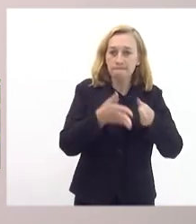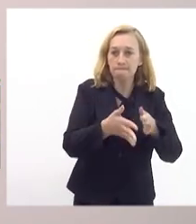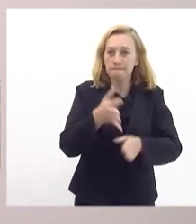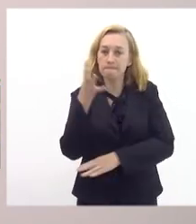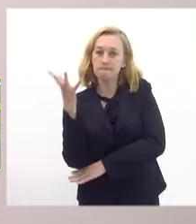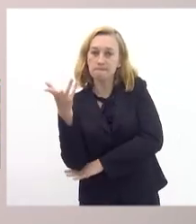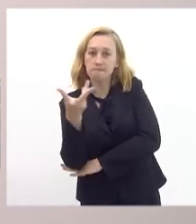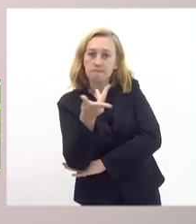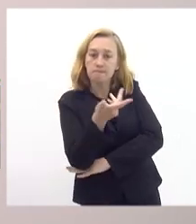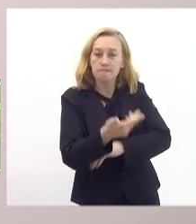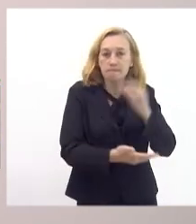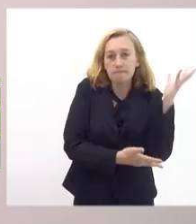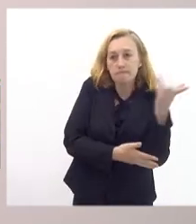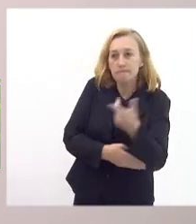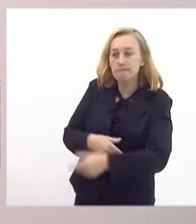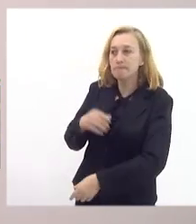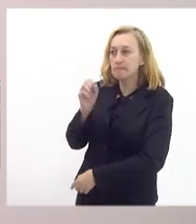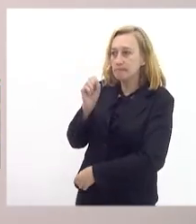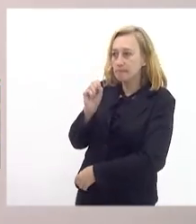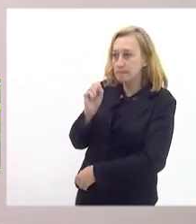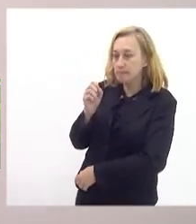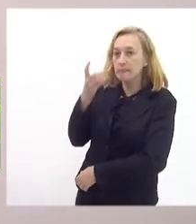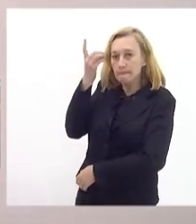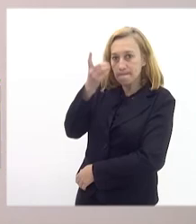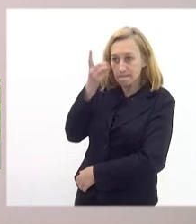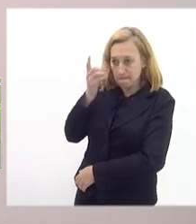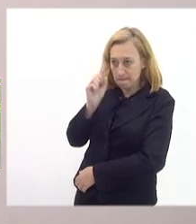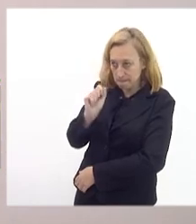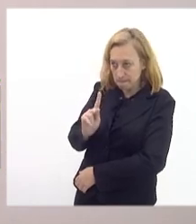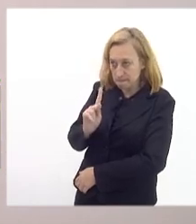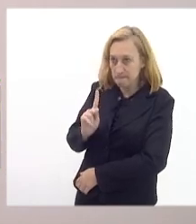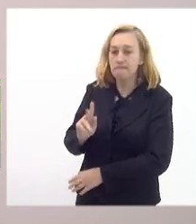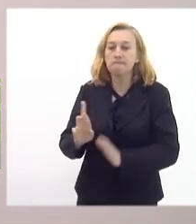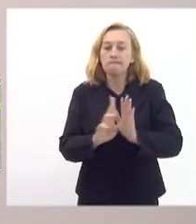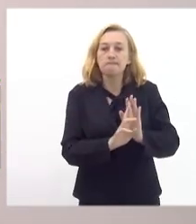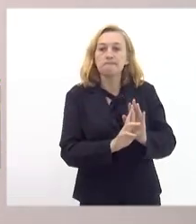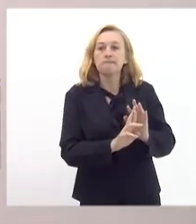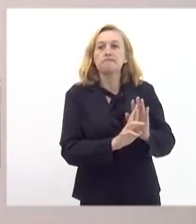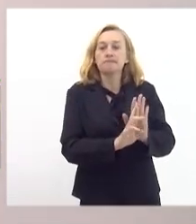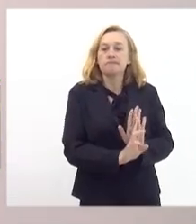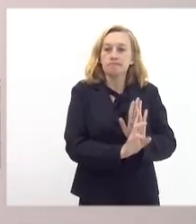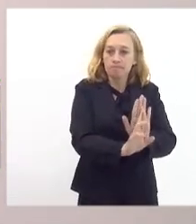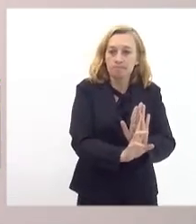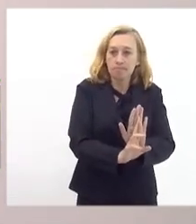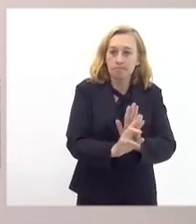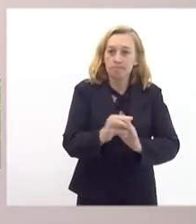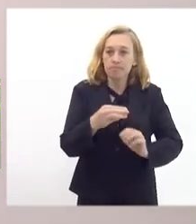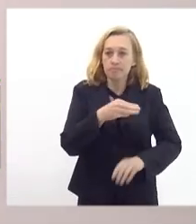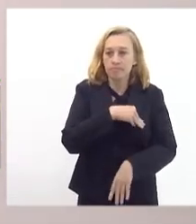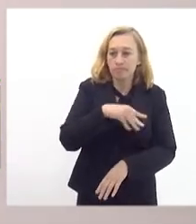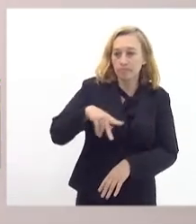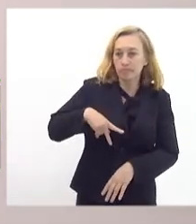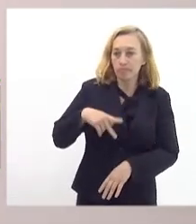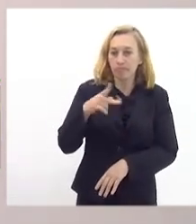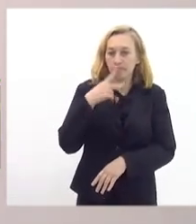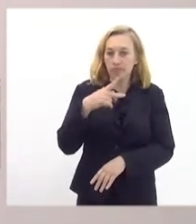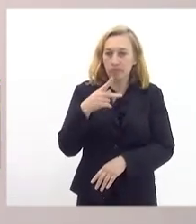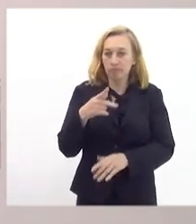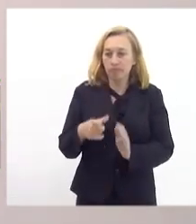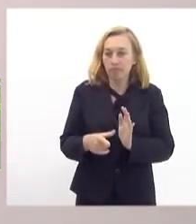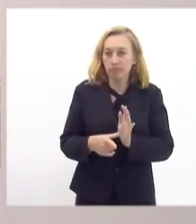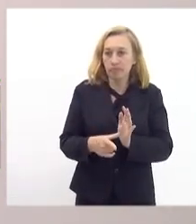tá Deputado em e como bem o representante do Ministério Público falou a gente está numa questão anterior